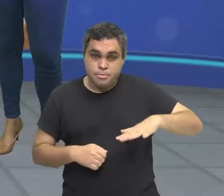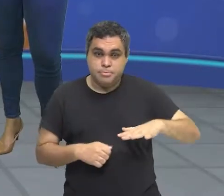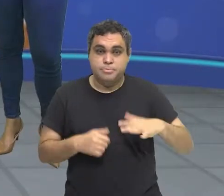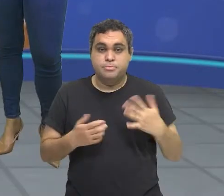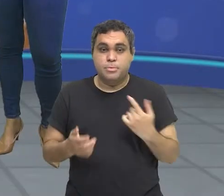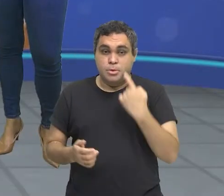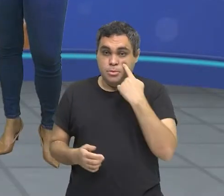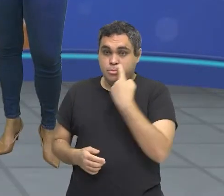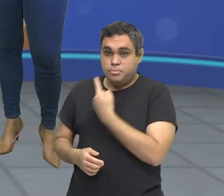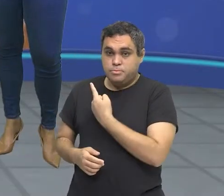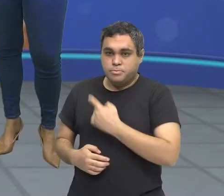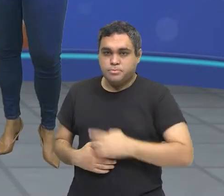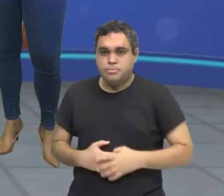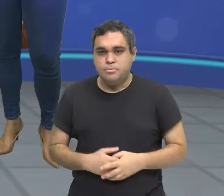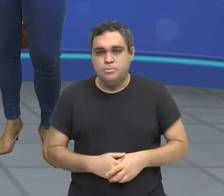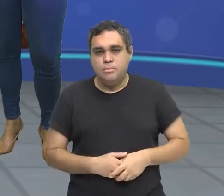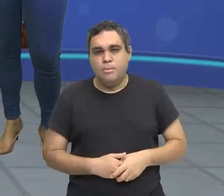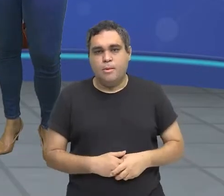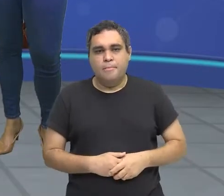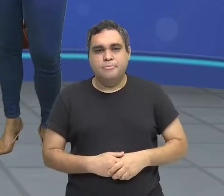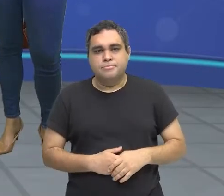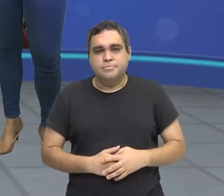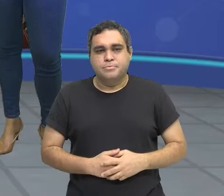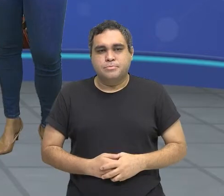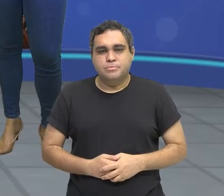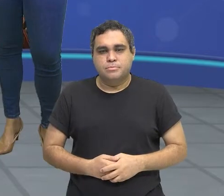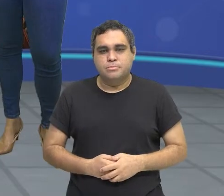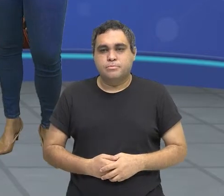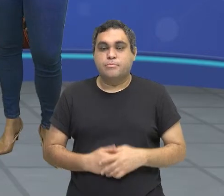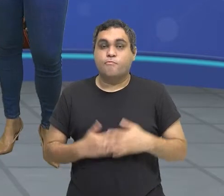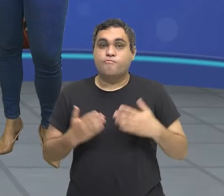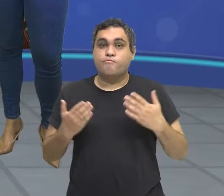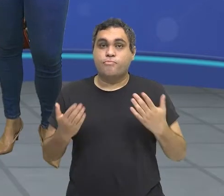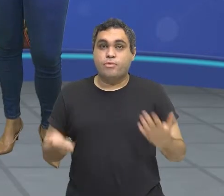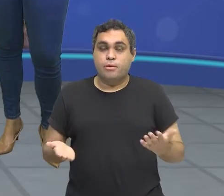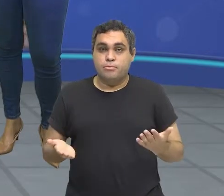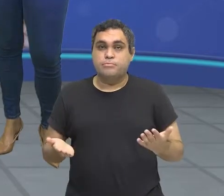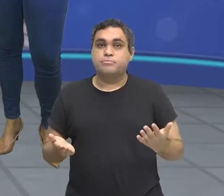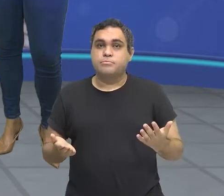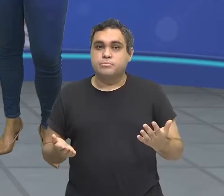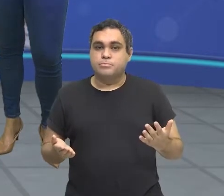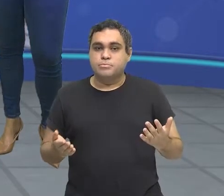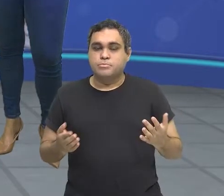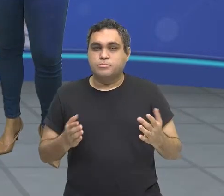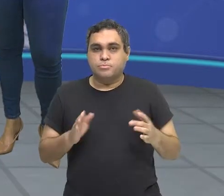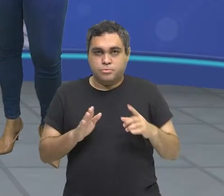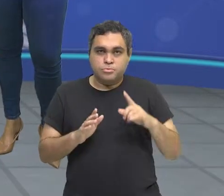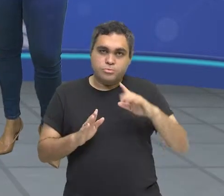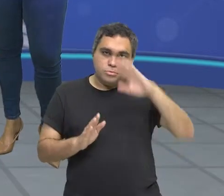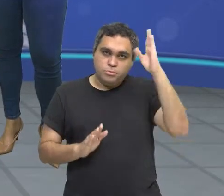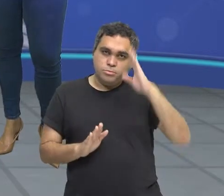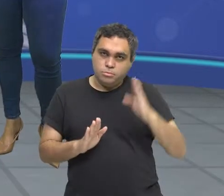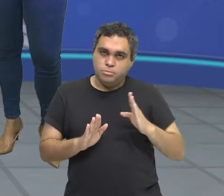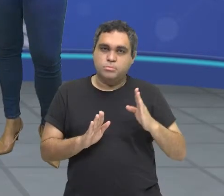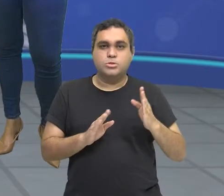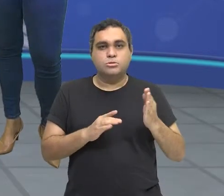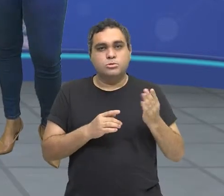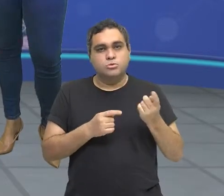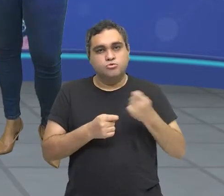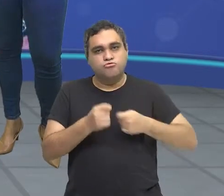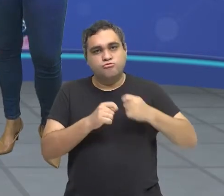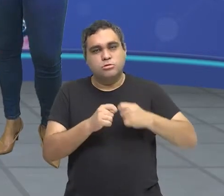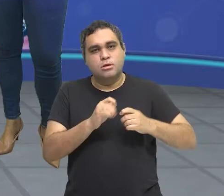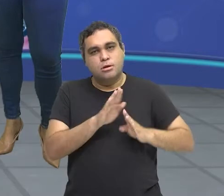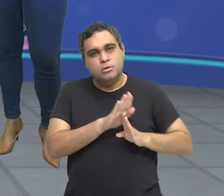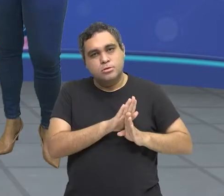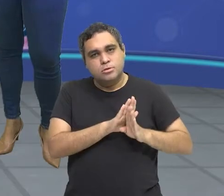economia global. Verificando esse desenvolvimento que o nosso país ele vai ter, ele vem desde o